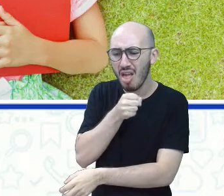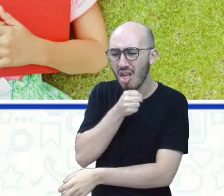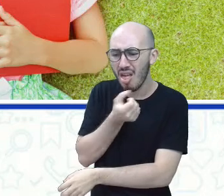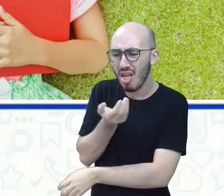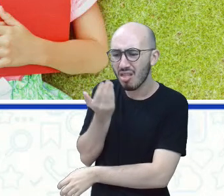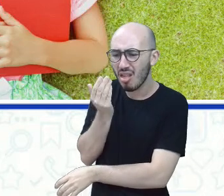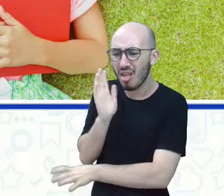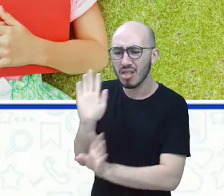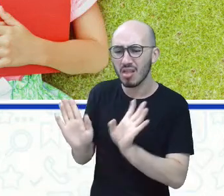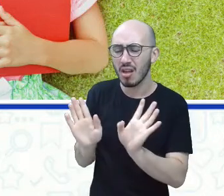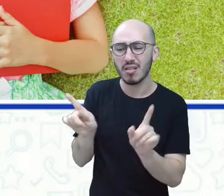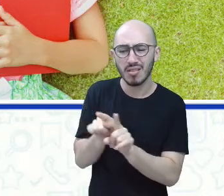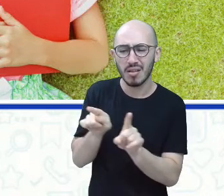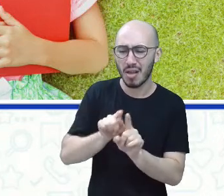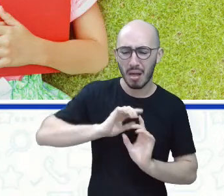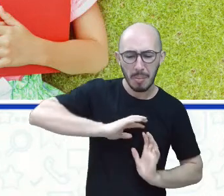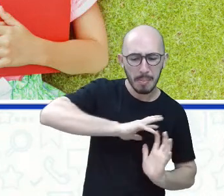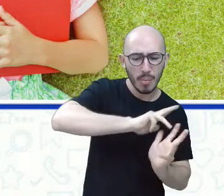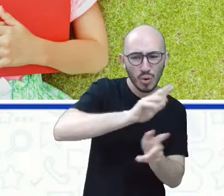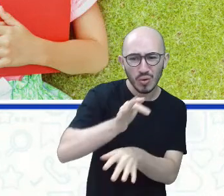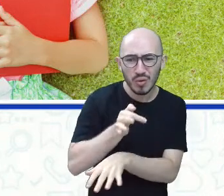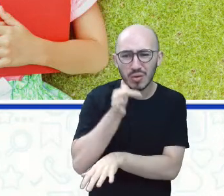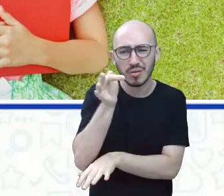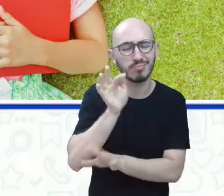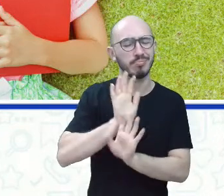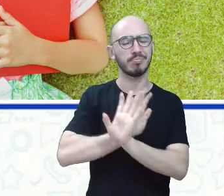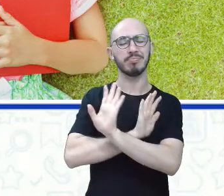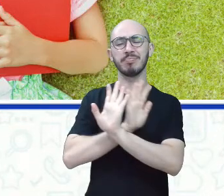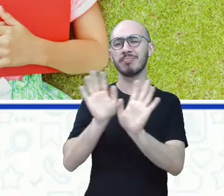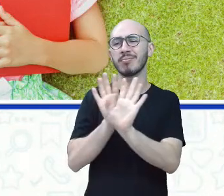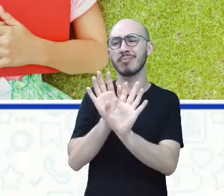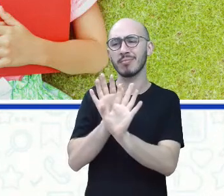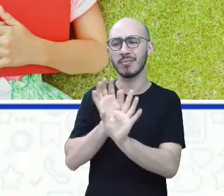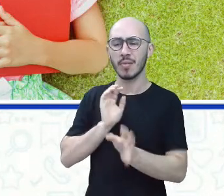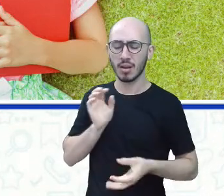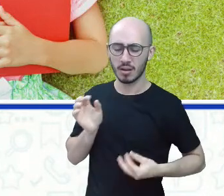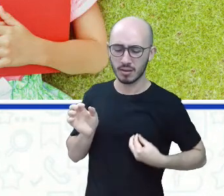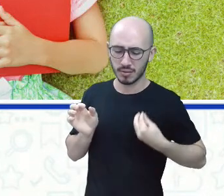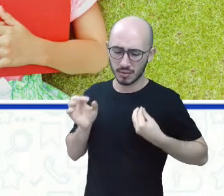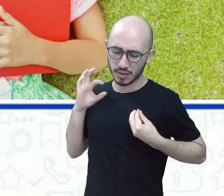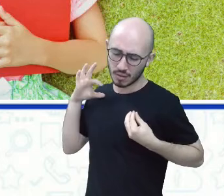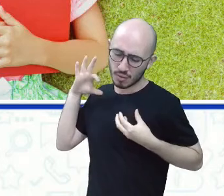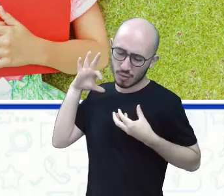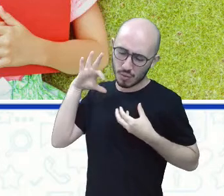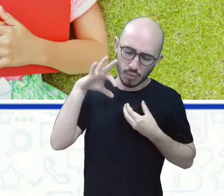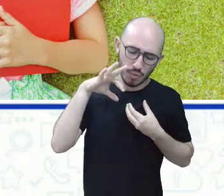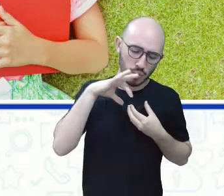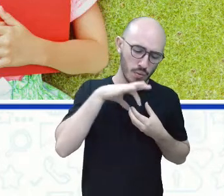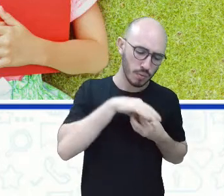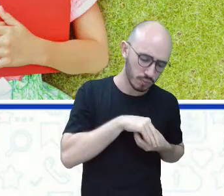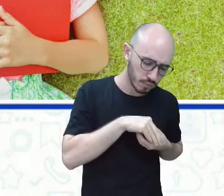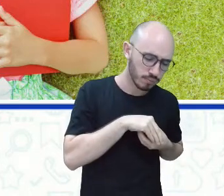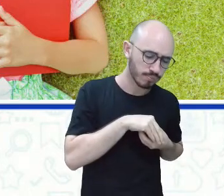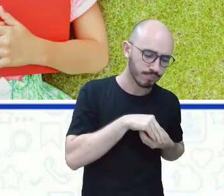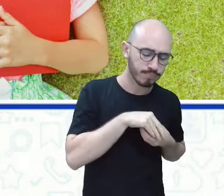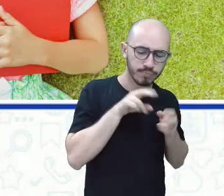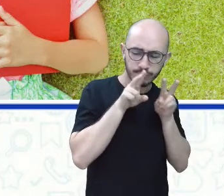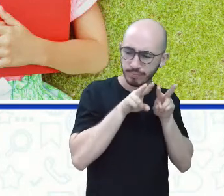o mundo futuro. Estou preso à vida e olho meus companheiros.